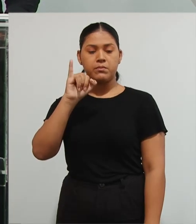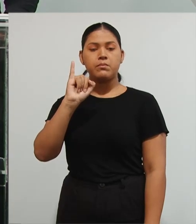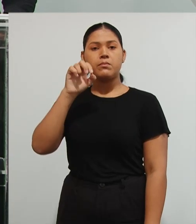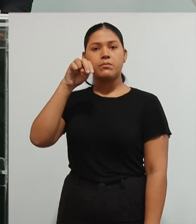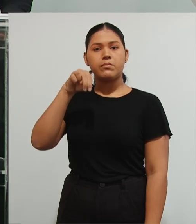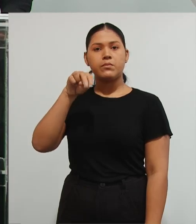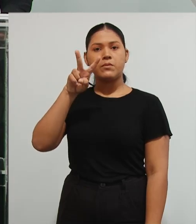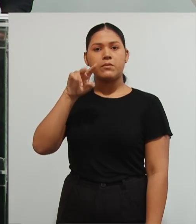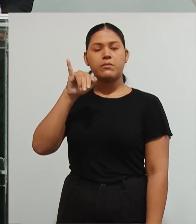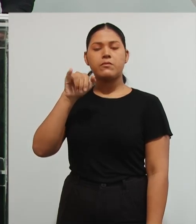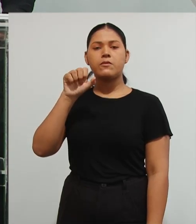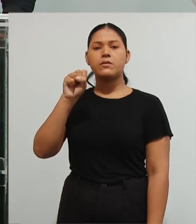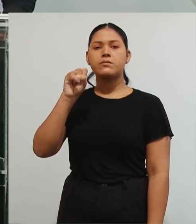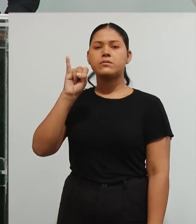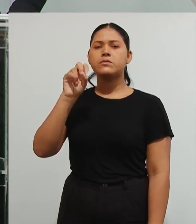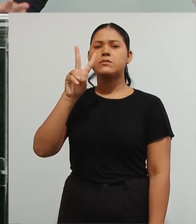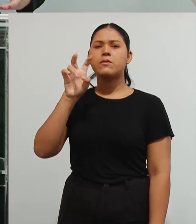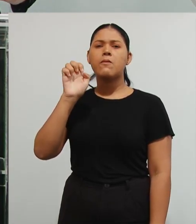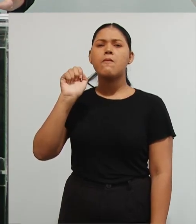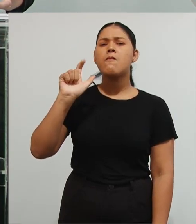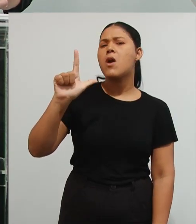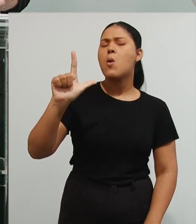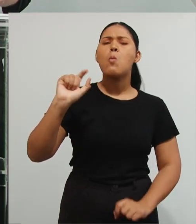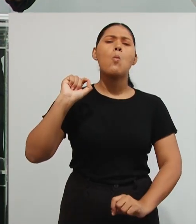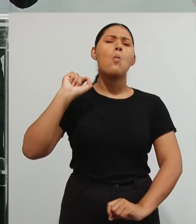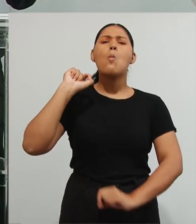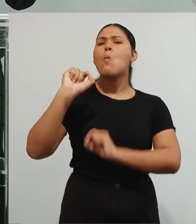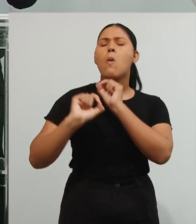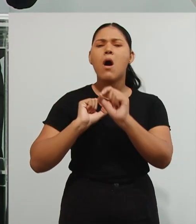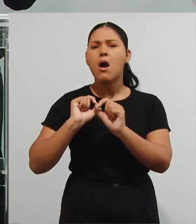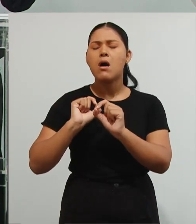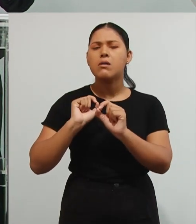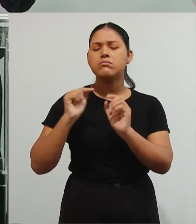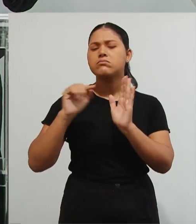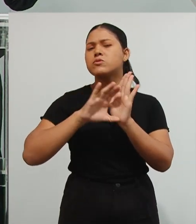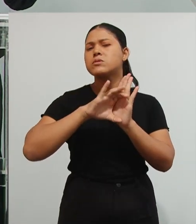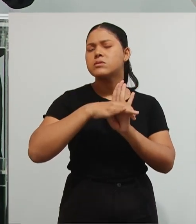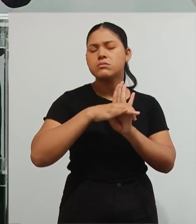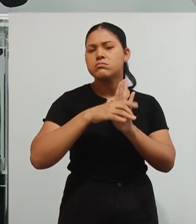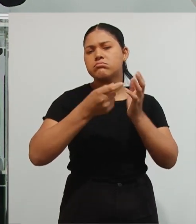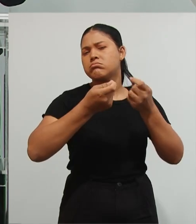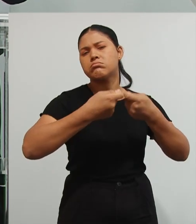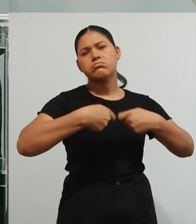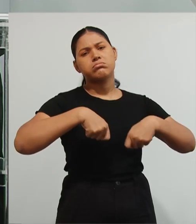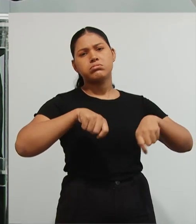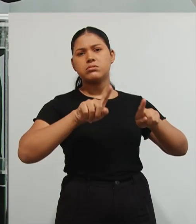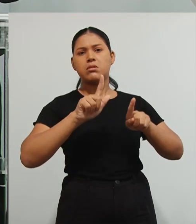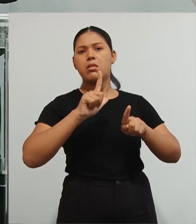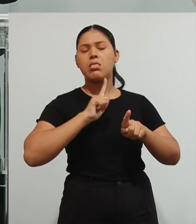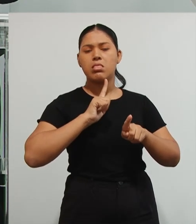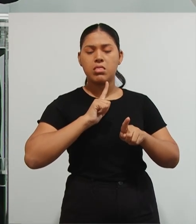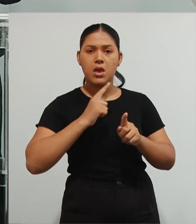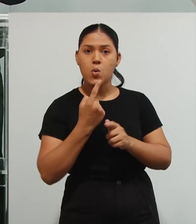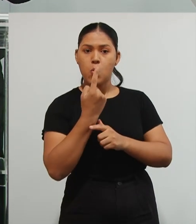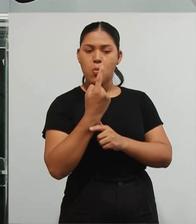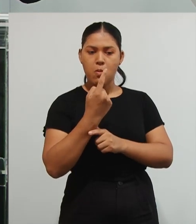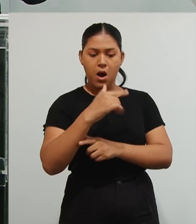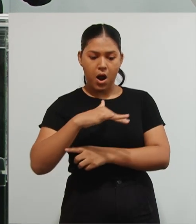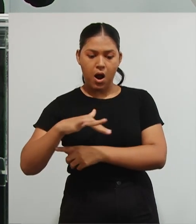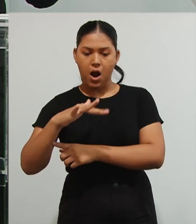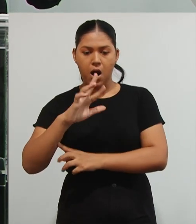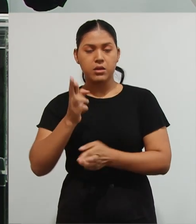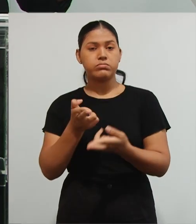especialização gera uma compreensão do processo produtivo, que gera inovações também, que vai fazer o